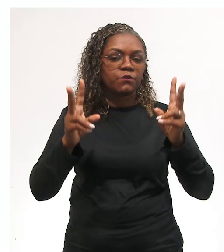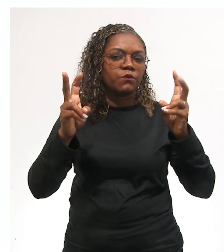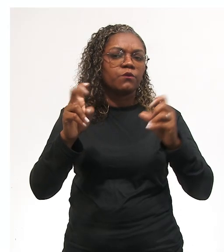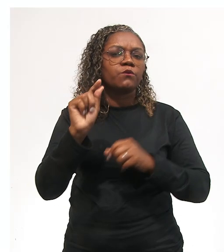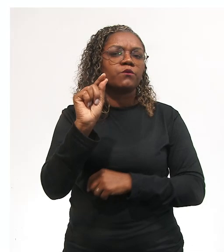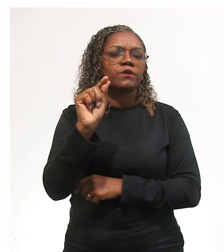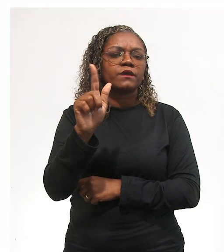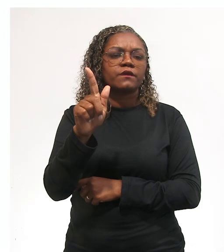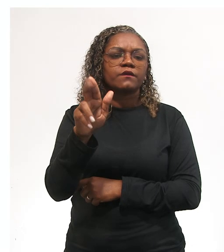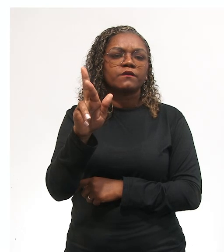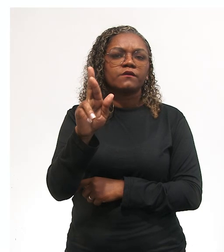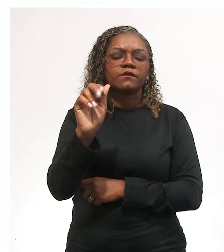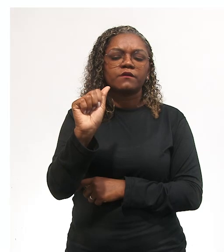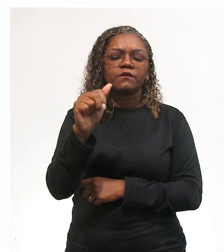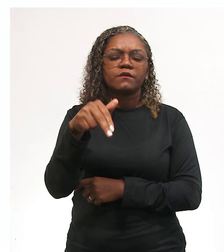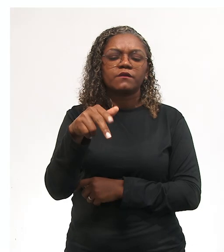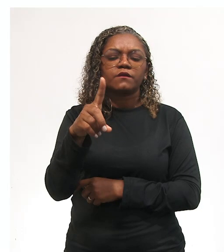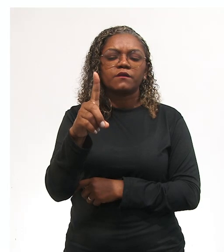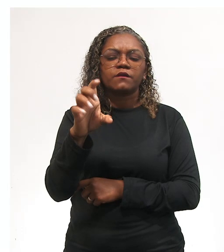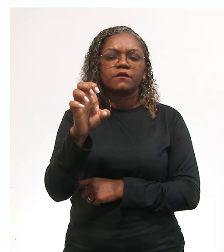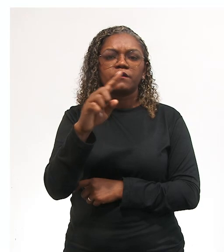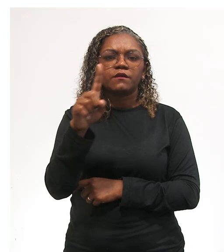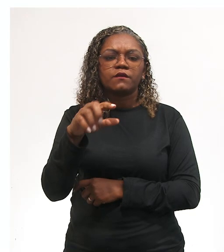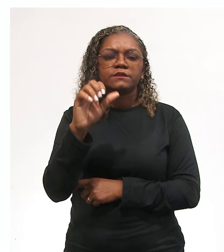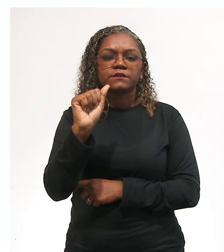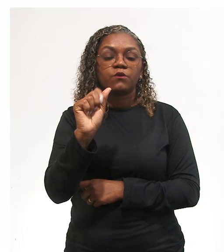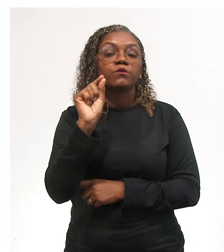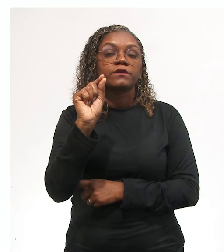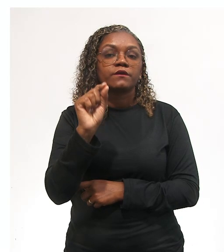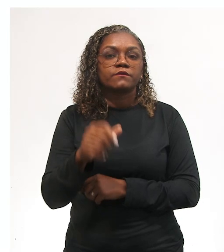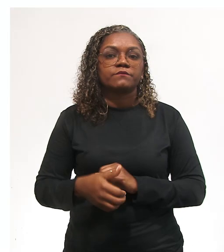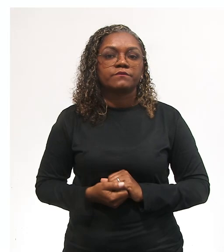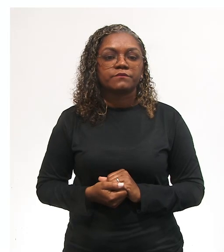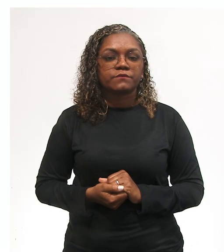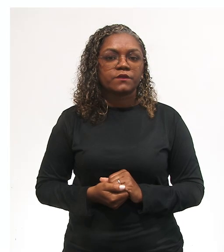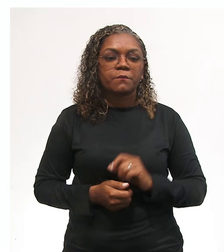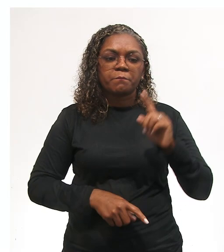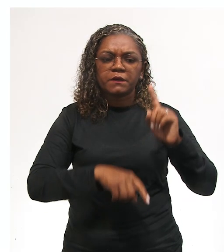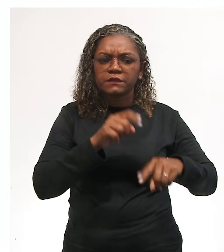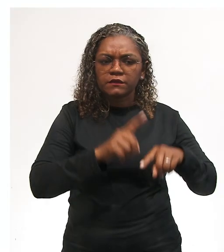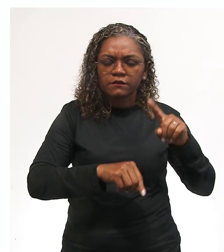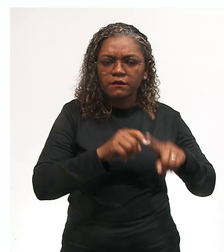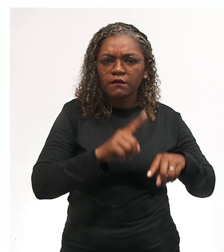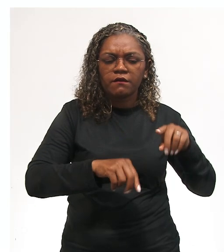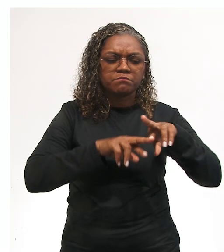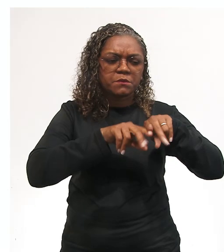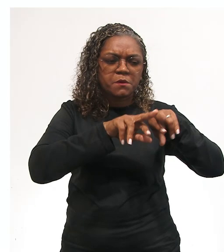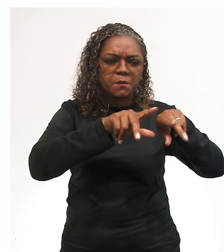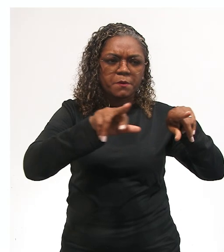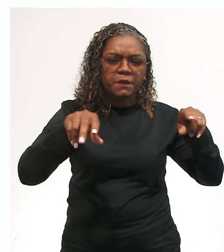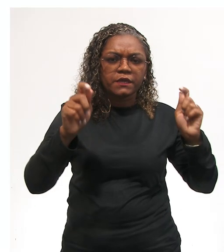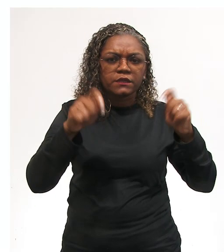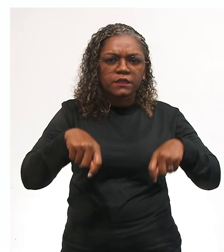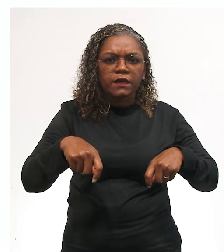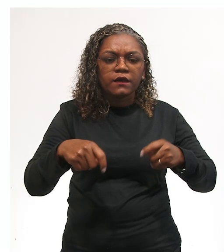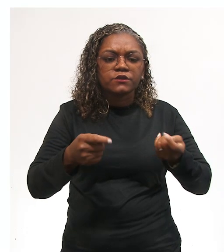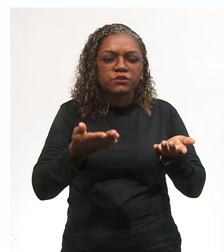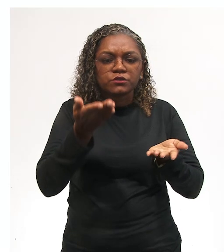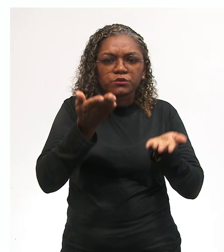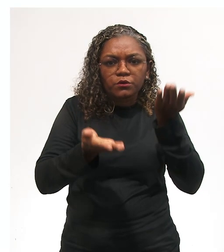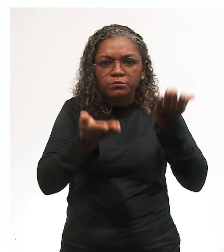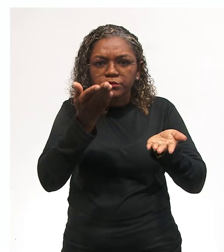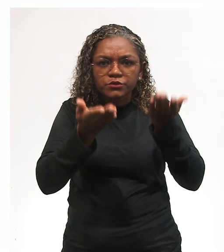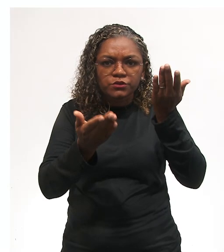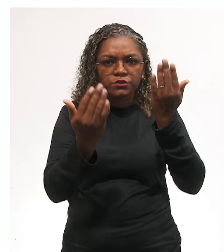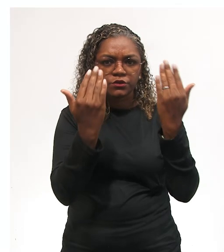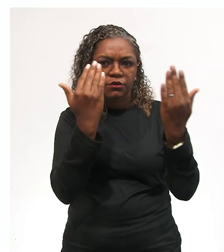o que são grandezas, né? Grandeza é tudo que nós podemos medir ou comparar. Alguns exemplos de grandeza que nós